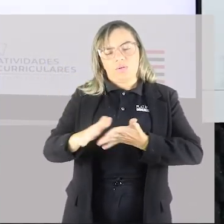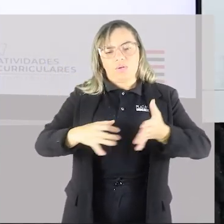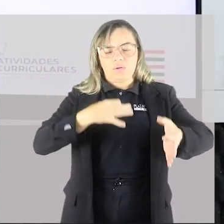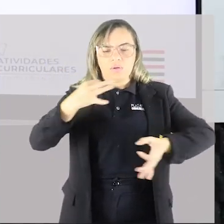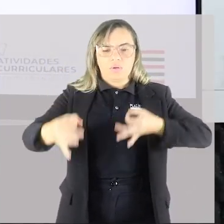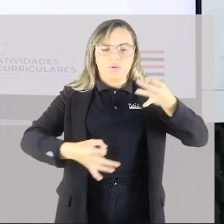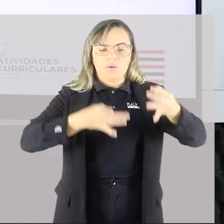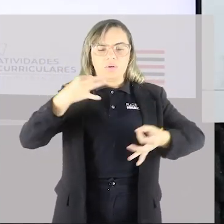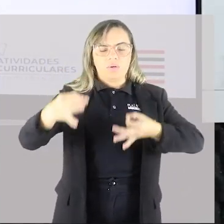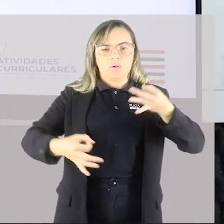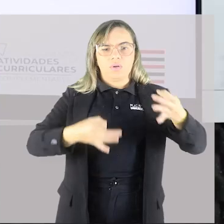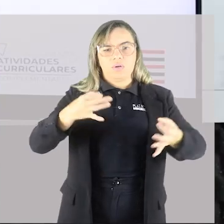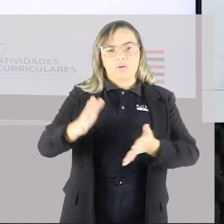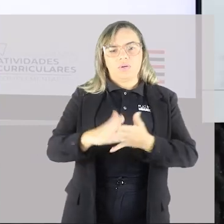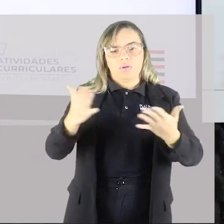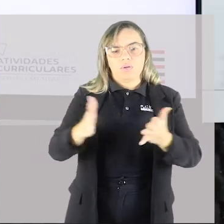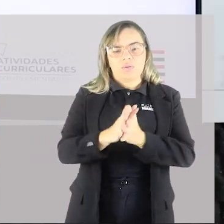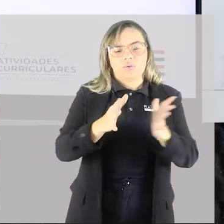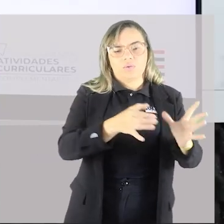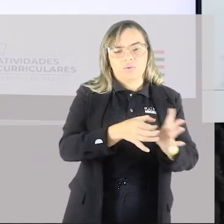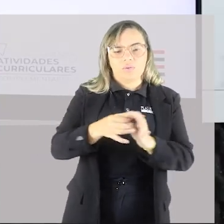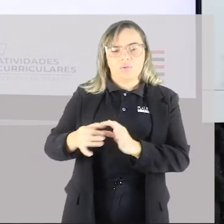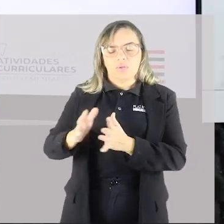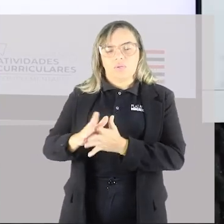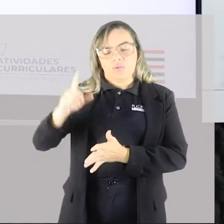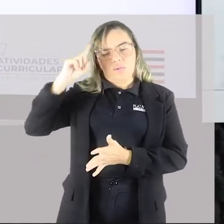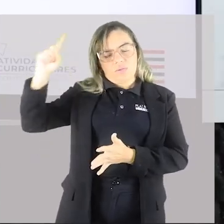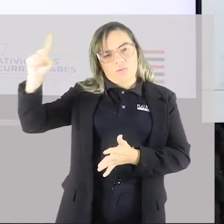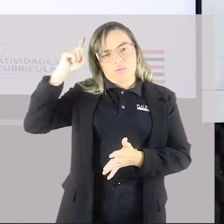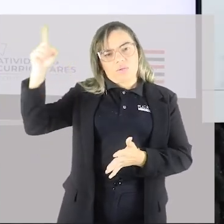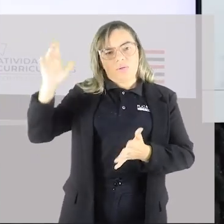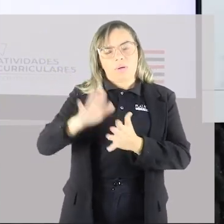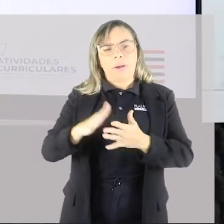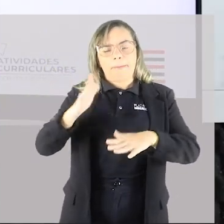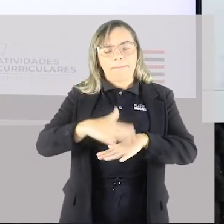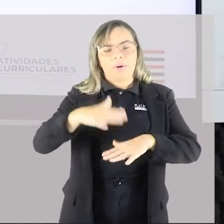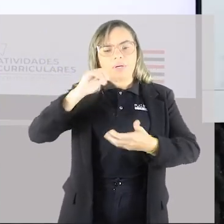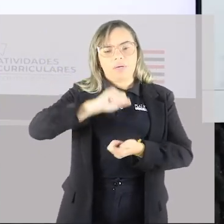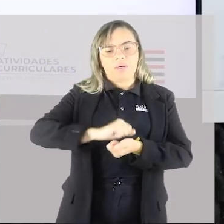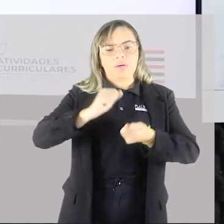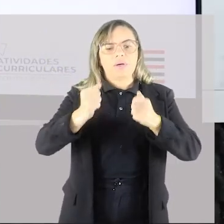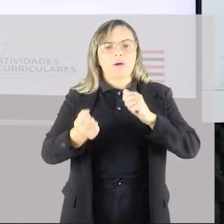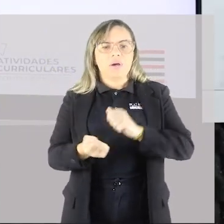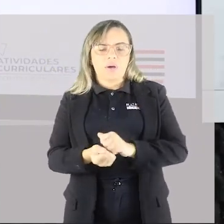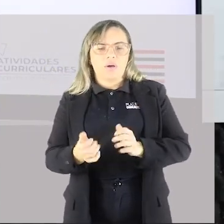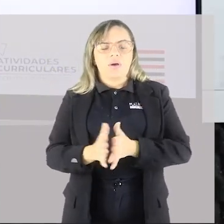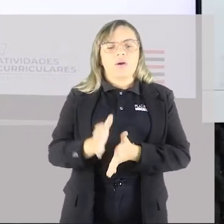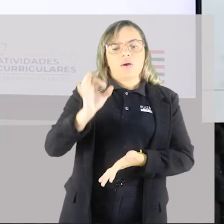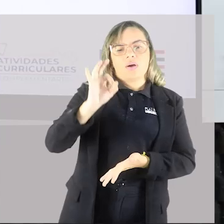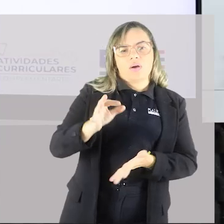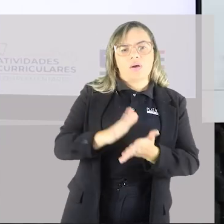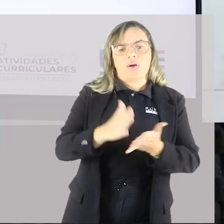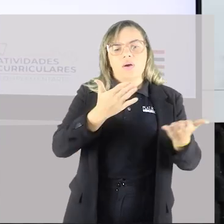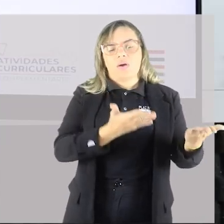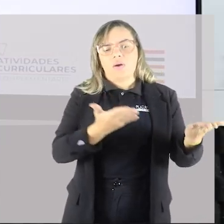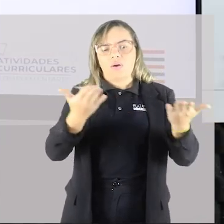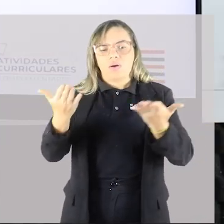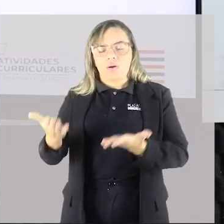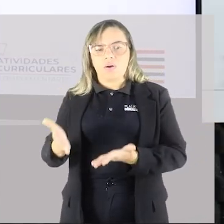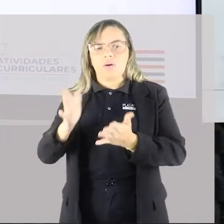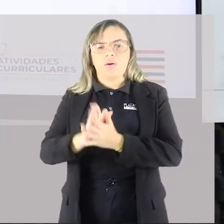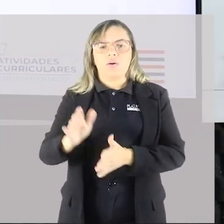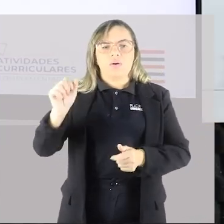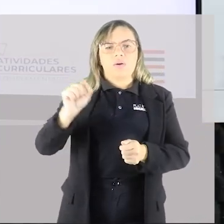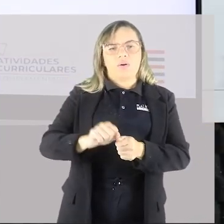crítica, com o olhar da realidade, talvez até mais adequado, certo? Então, eu convido vocês a fazer